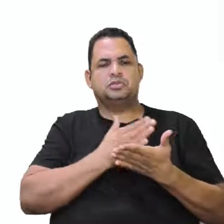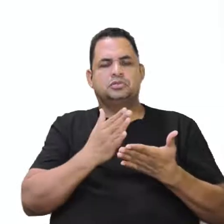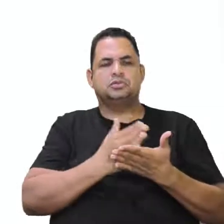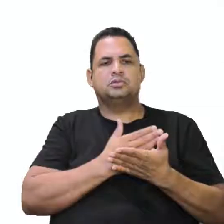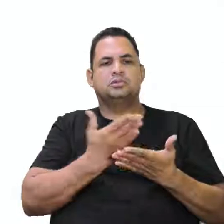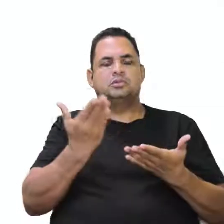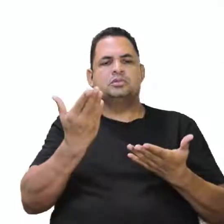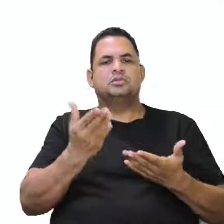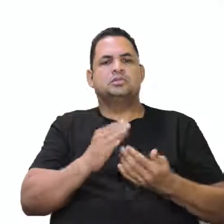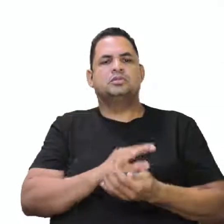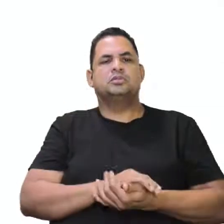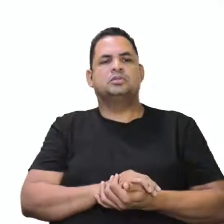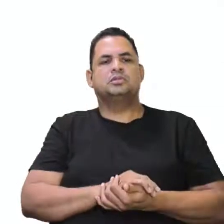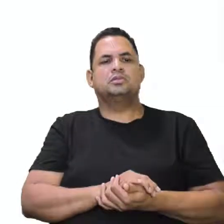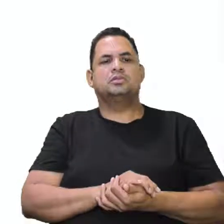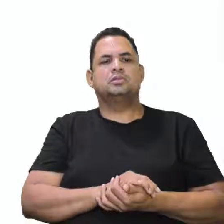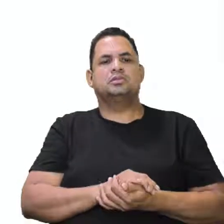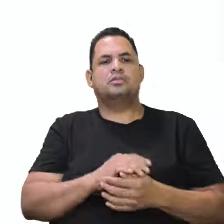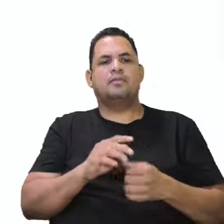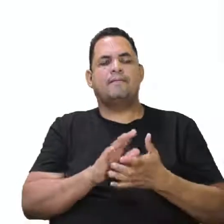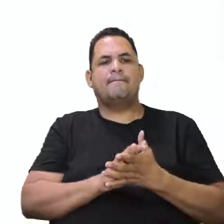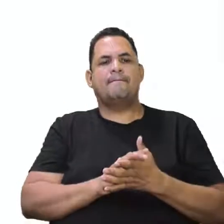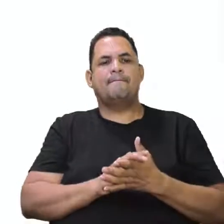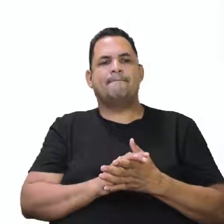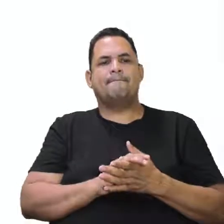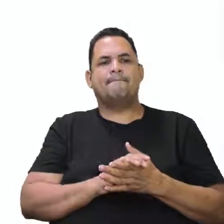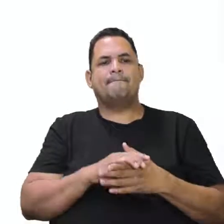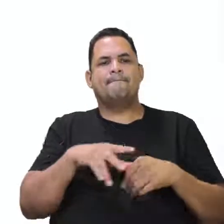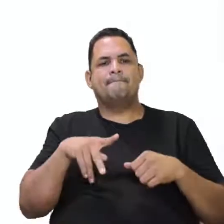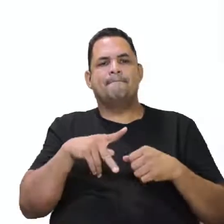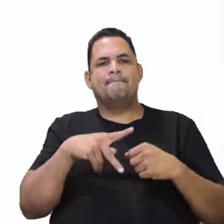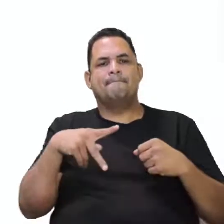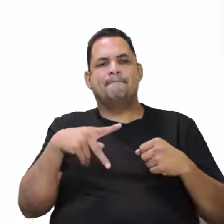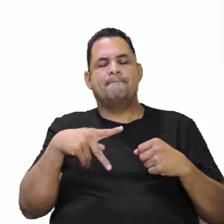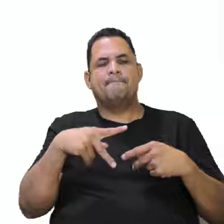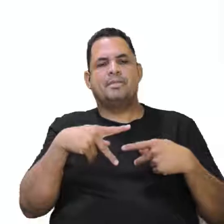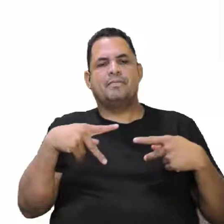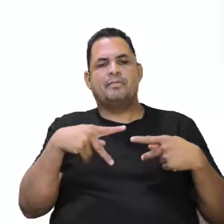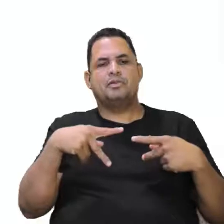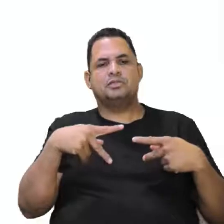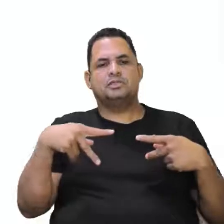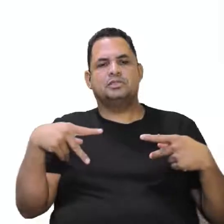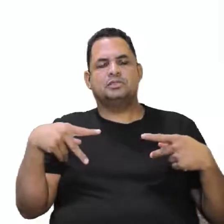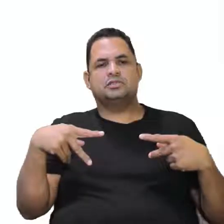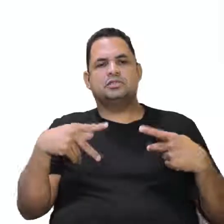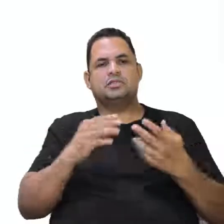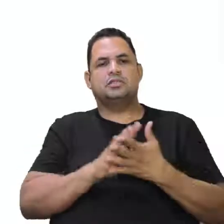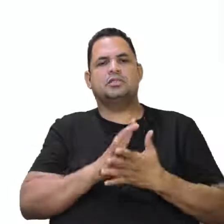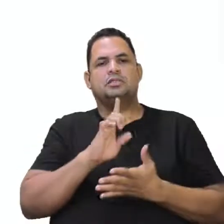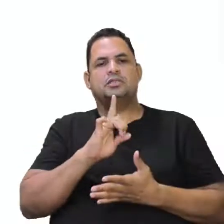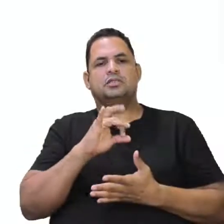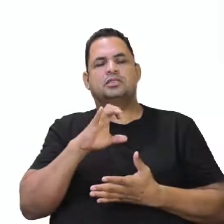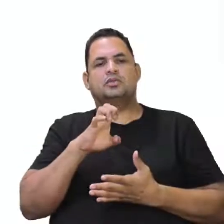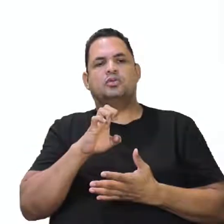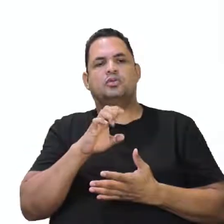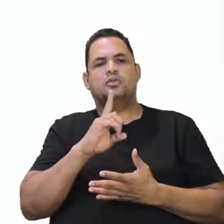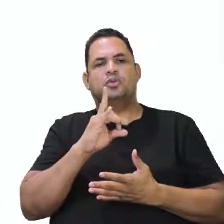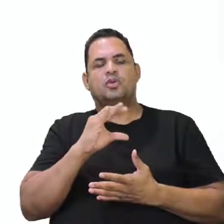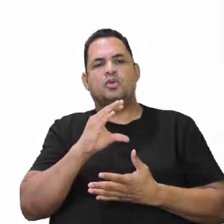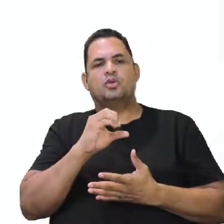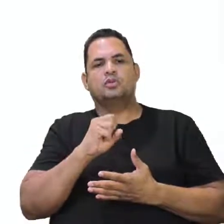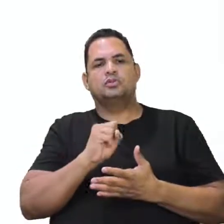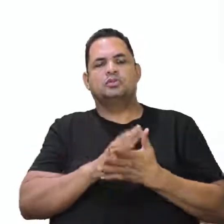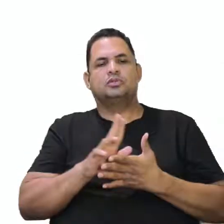aqui, tá? Do lado, que é uma preposição que significa de, do, da, de, da, do. E aqui, ó, ele está representado como